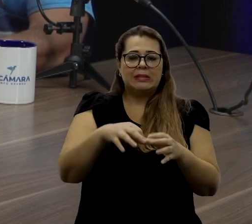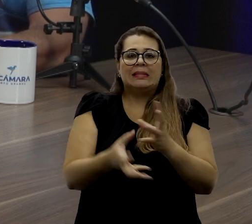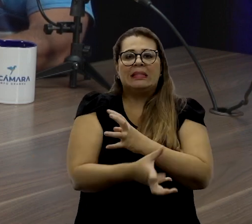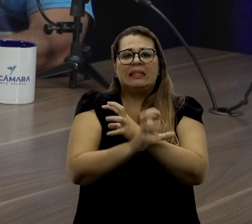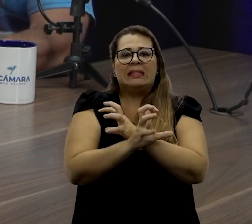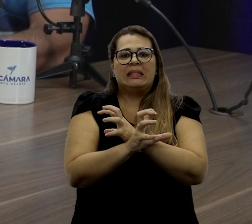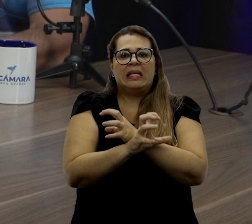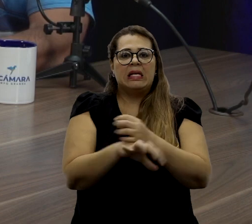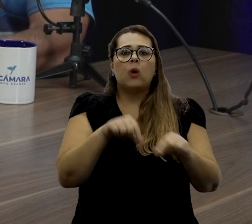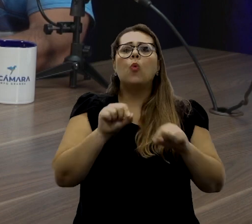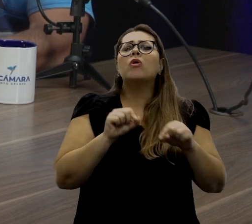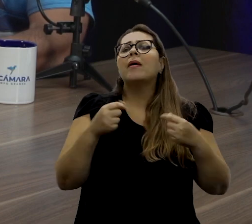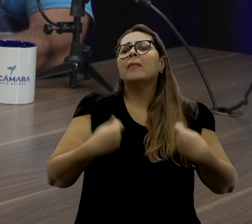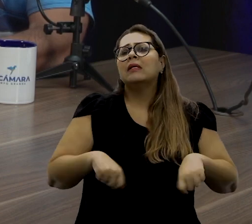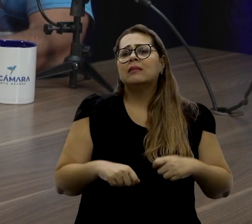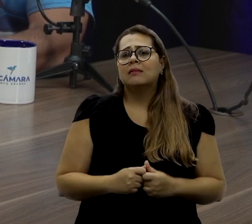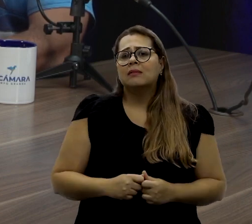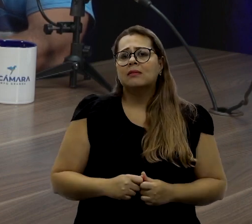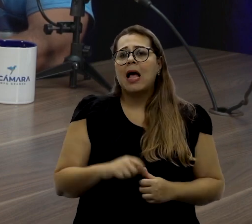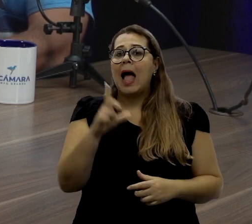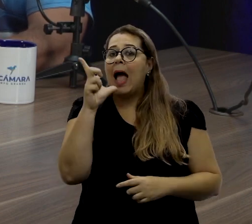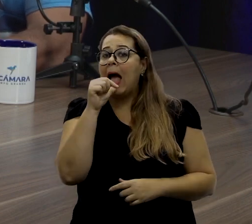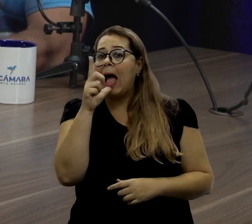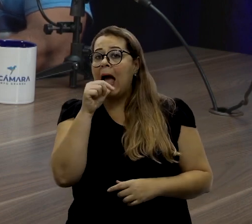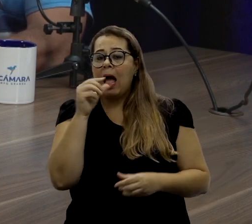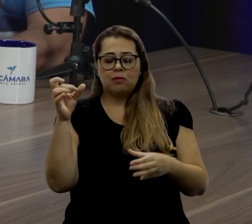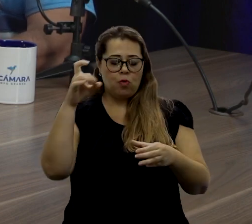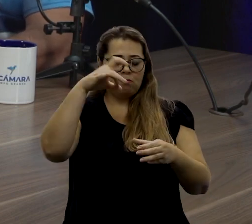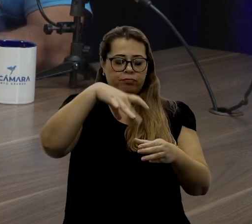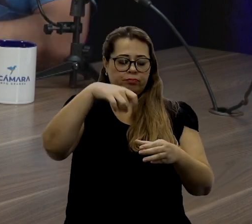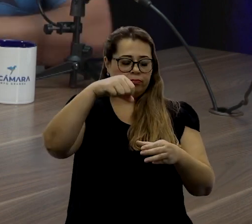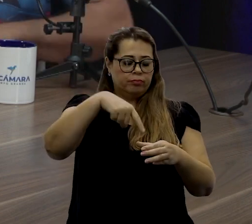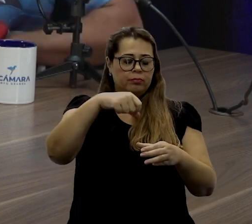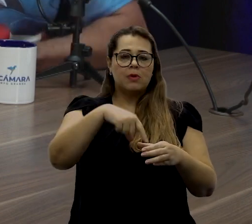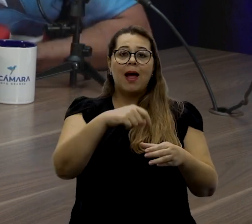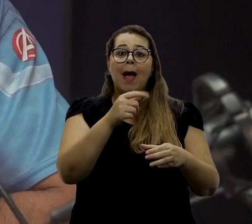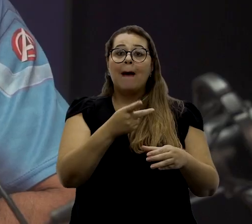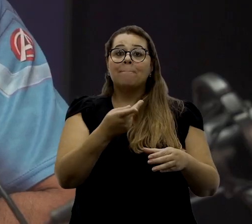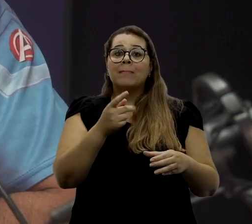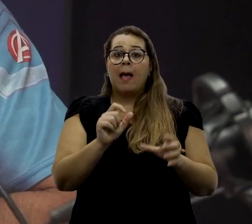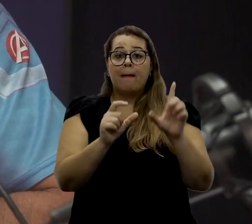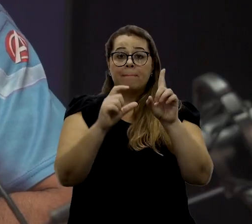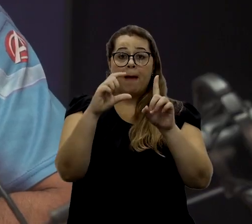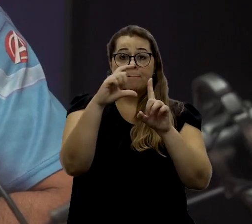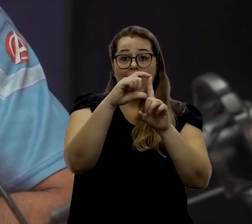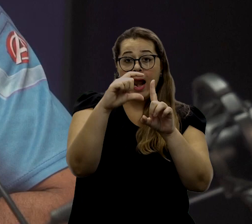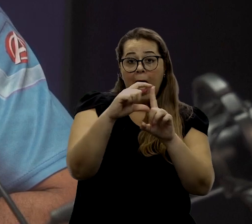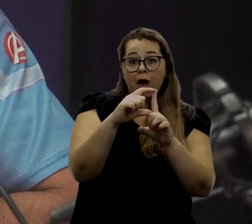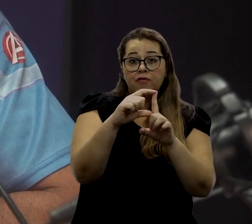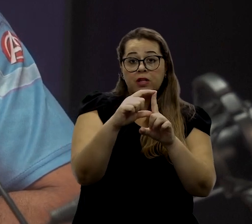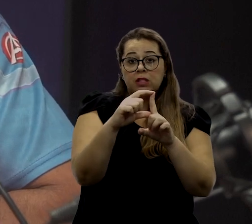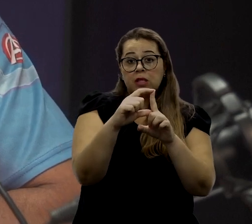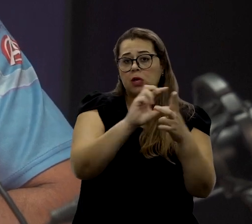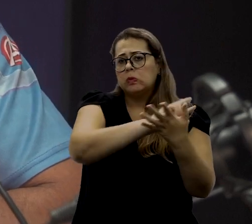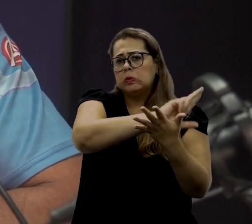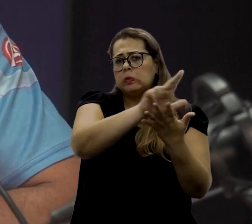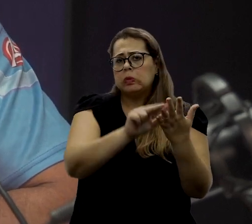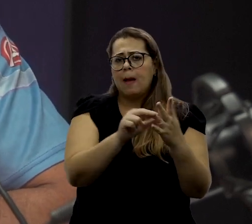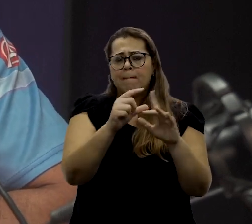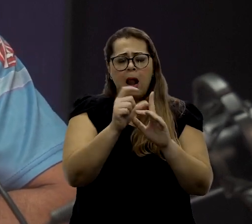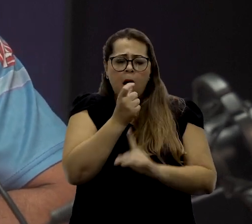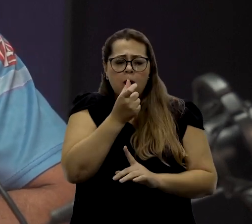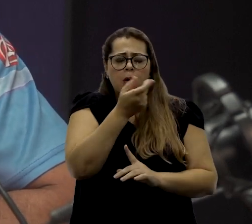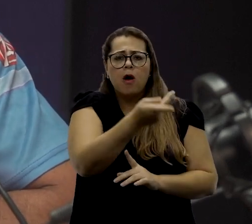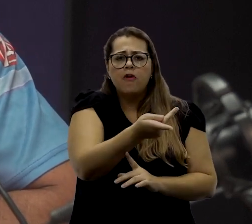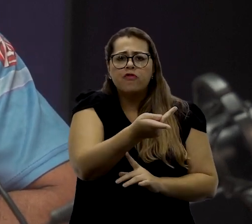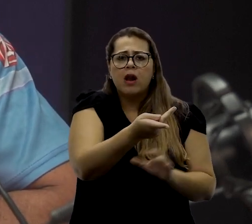que precisa para que a semente cresça? Água. Palavras são sementes. Palavras são sementes. Aí ele diz